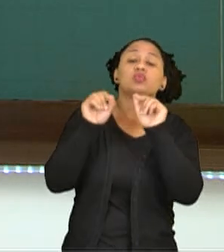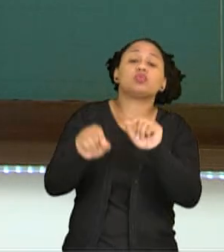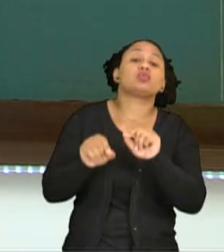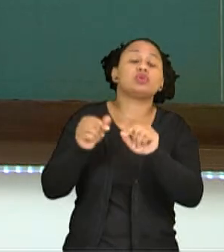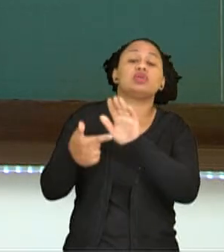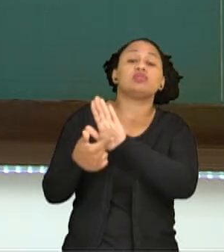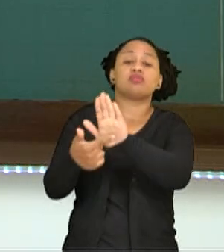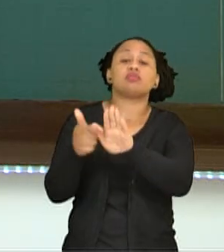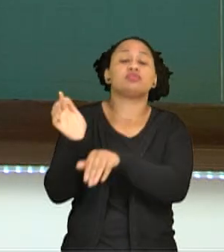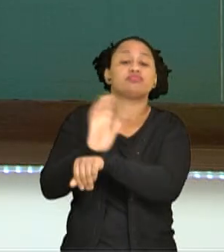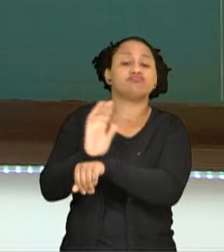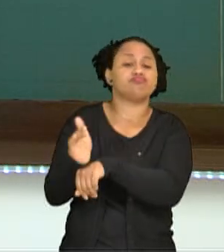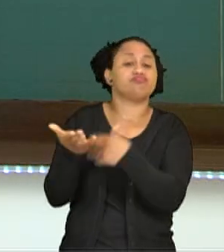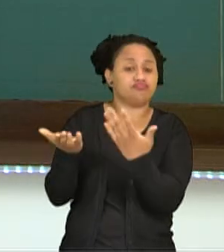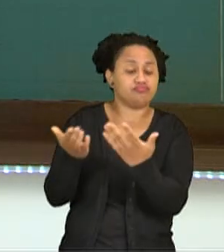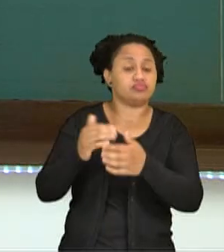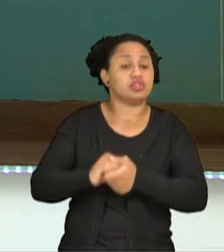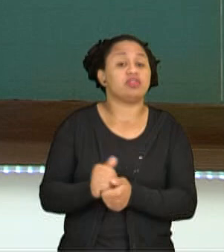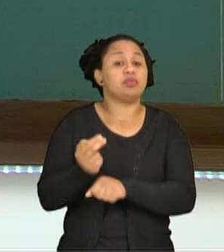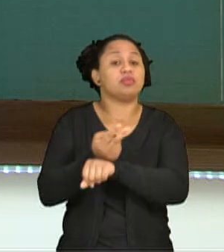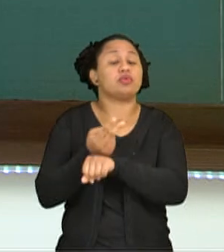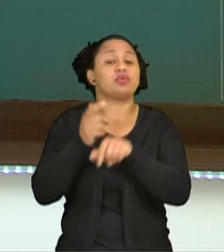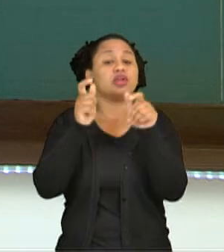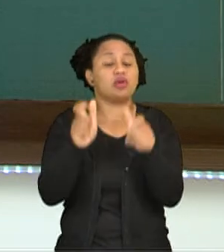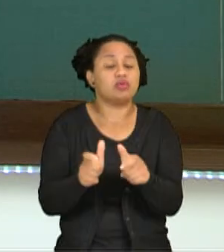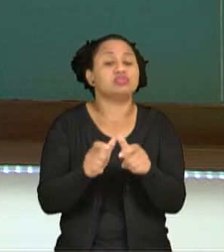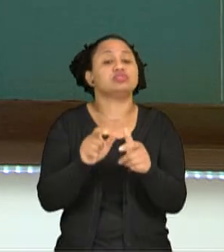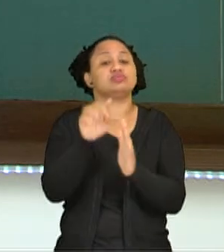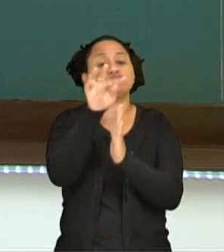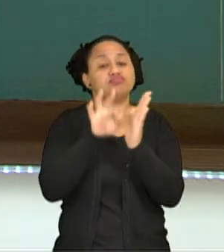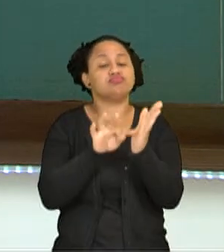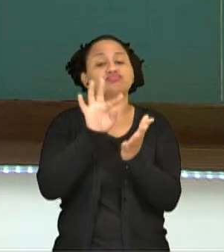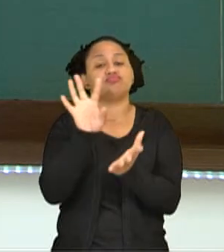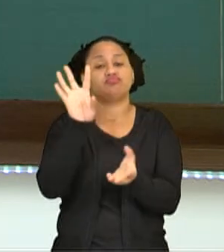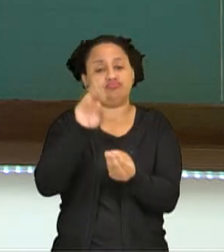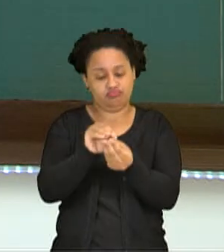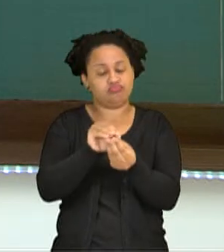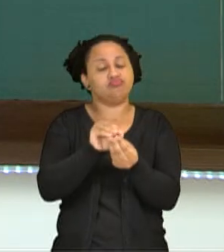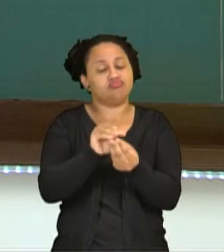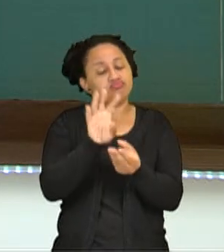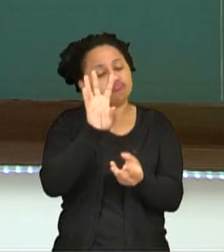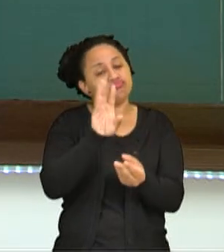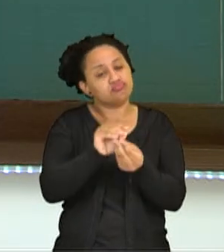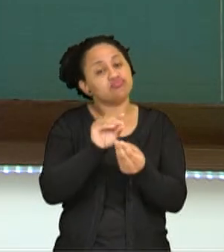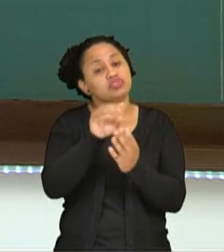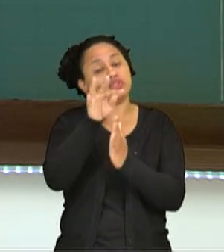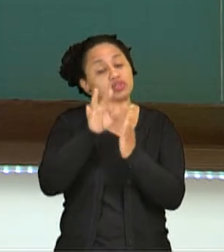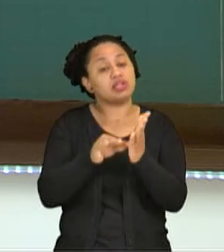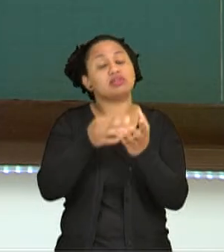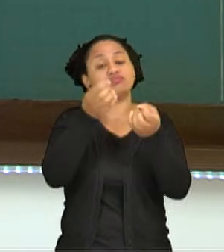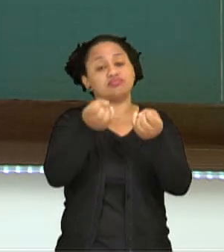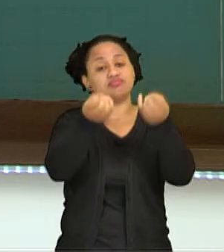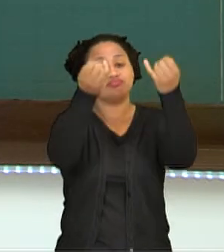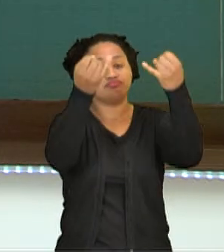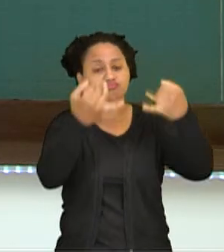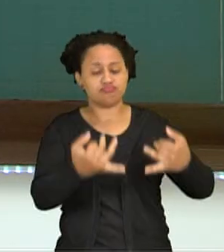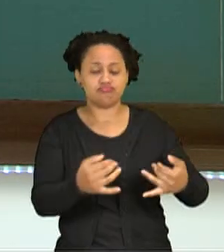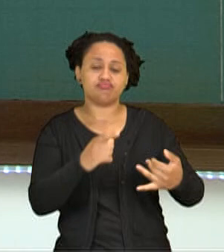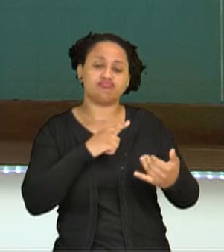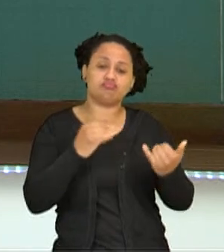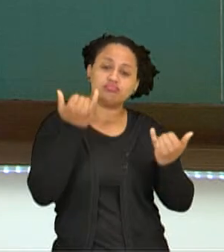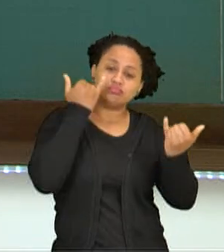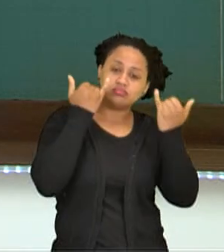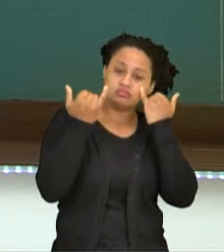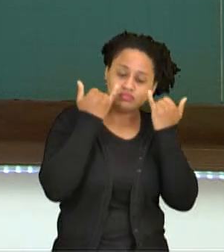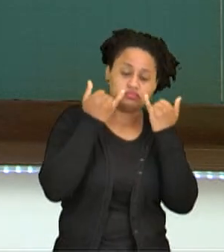dessa série. E vão procurar onde? Na resenha. A resenha é um texto descritivo, que traz